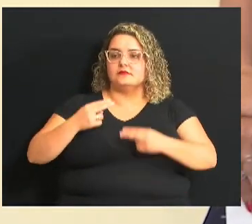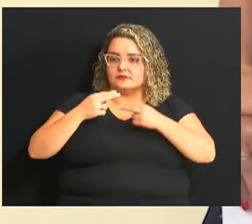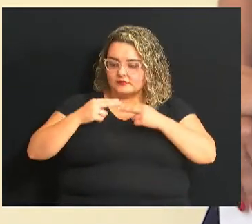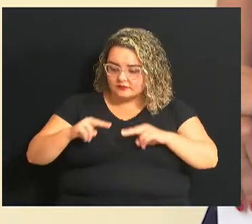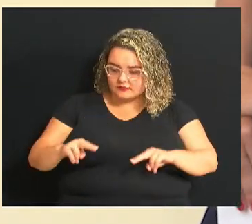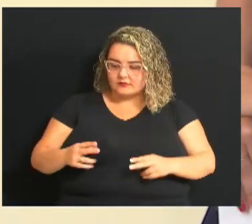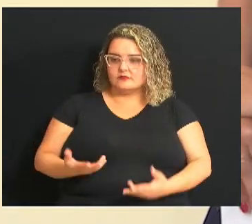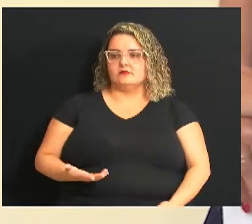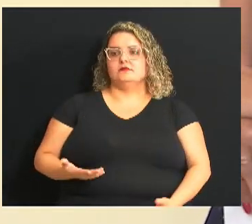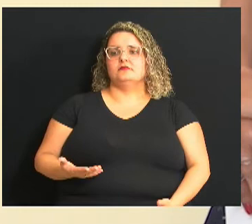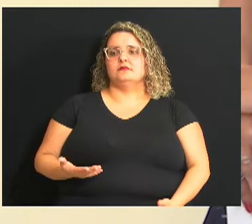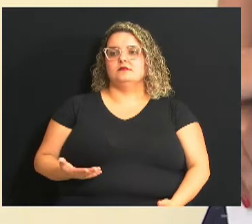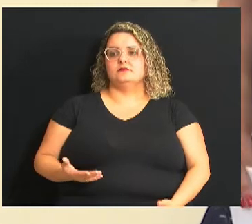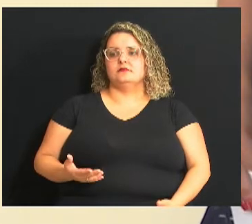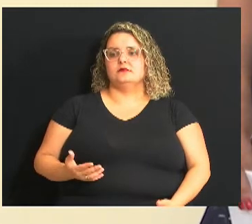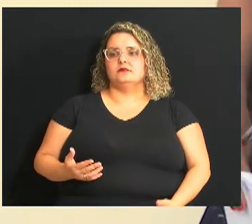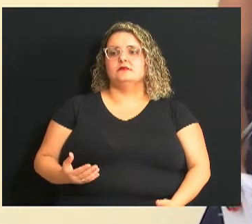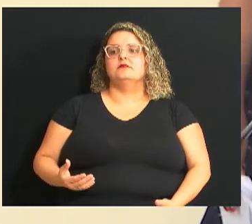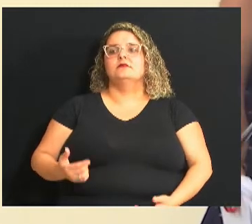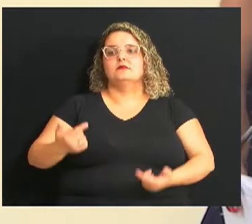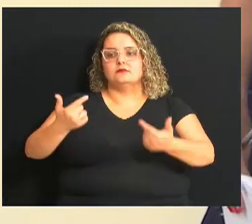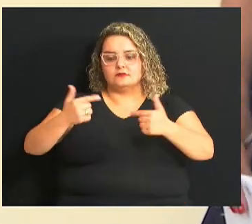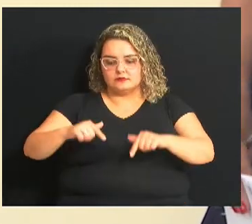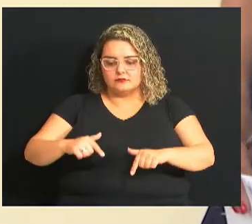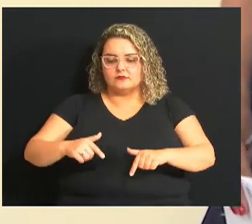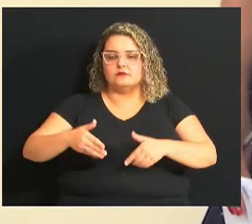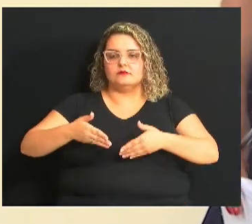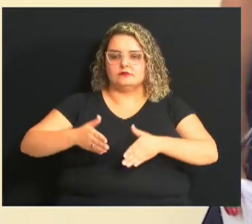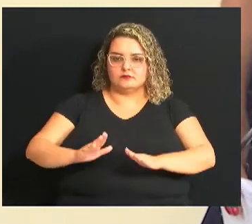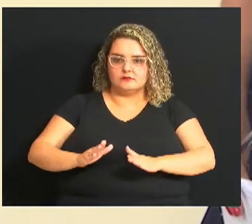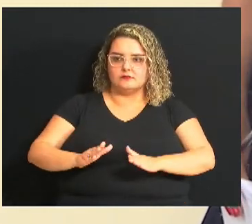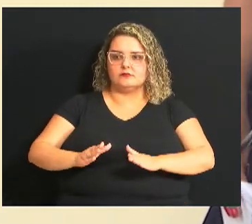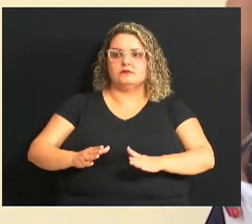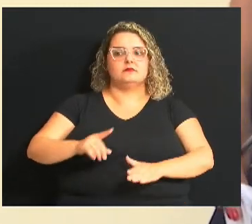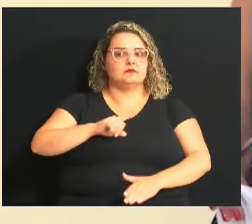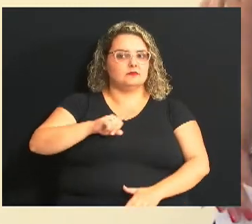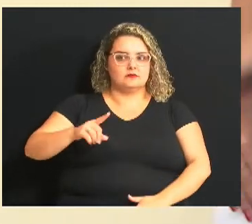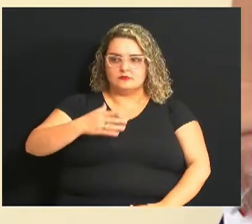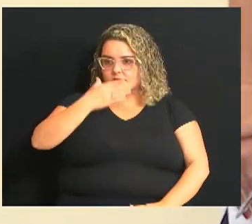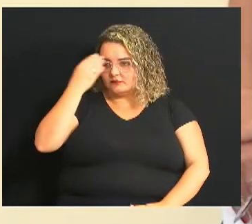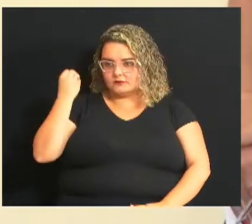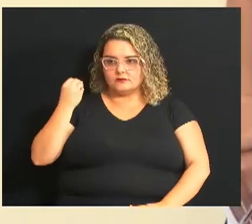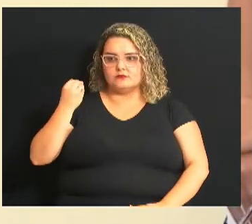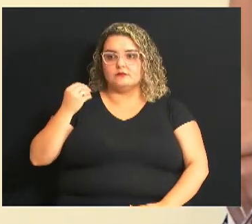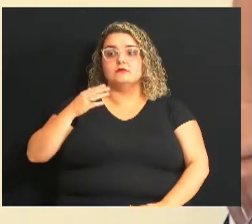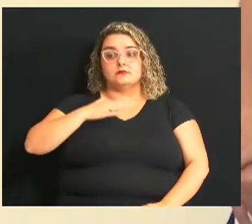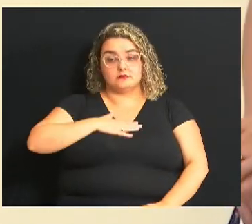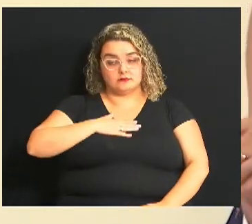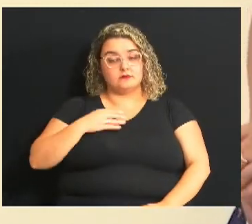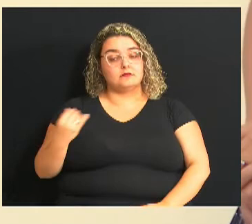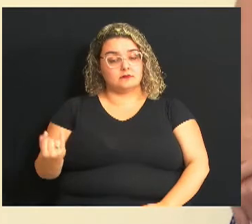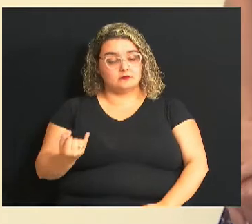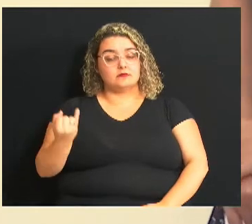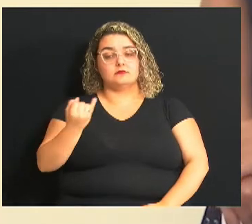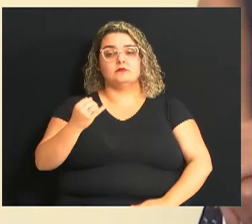do meu lugar e não esqueço de onde vim. Então, para mim, é importantíssimo eu trabalhar com escola pública estadual, que eu